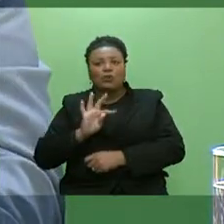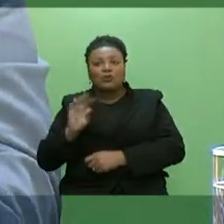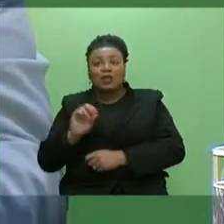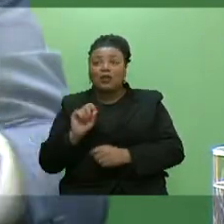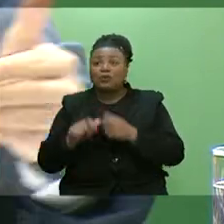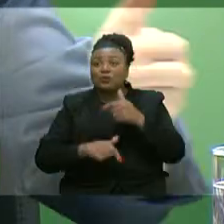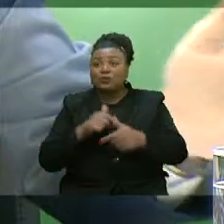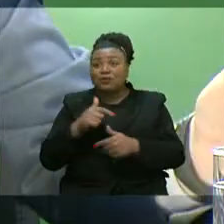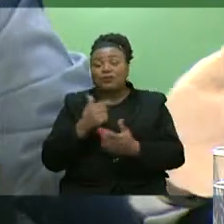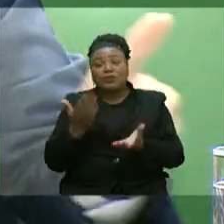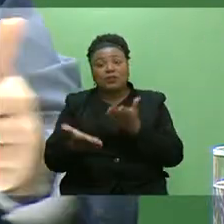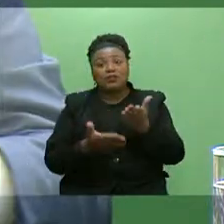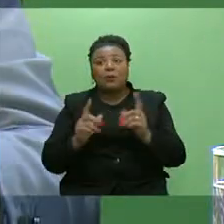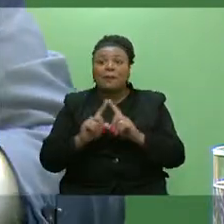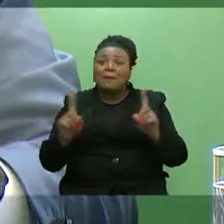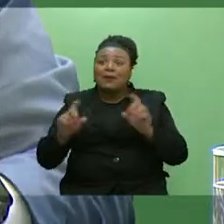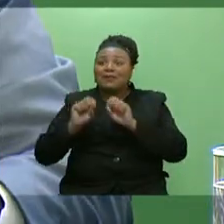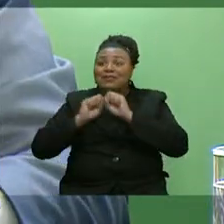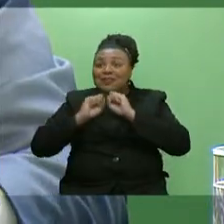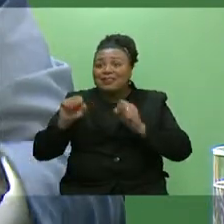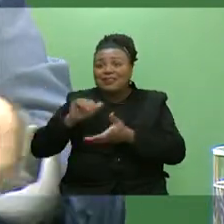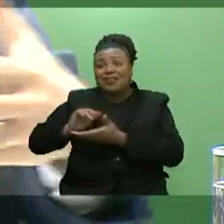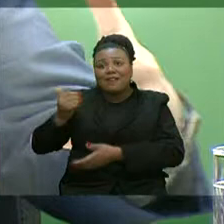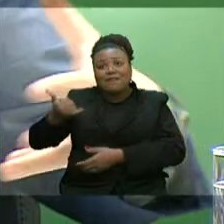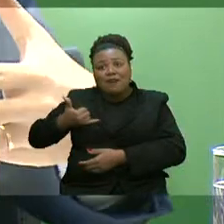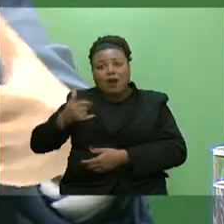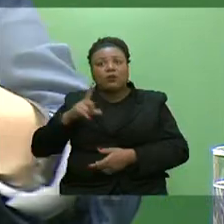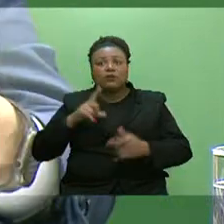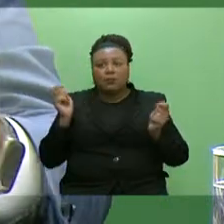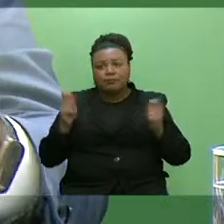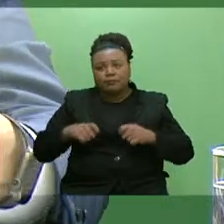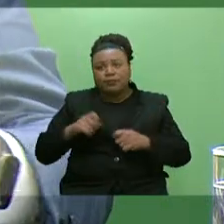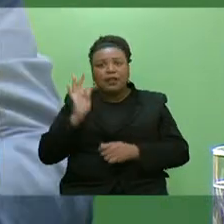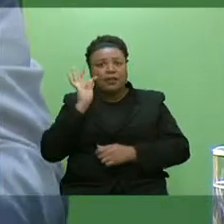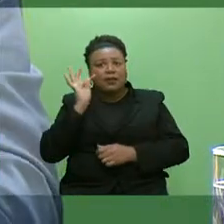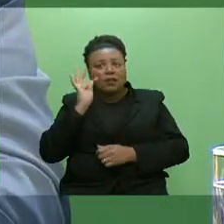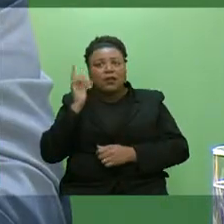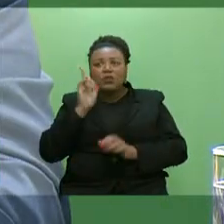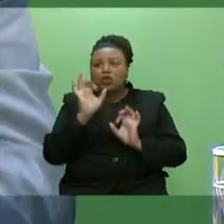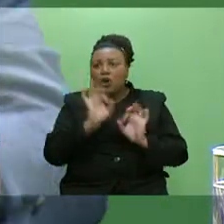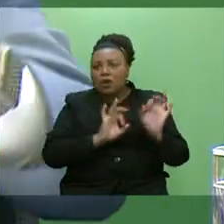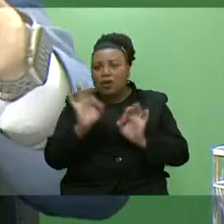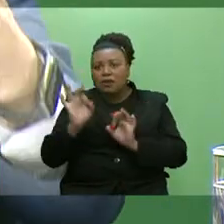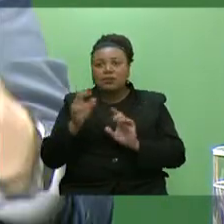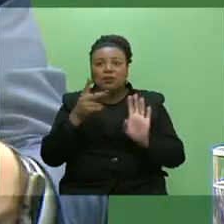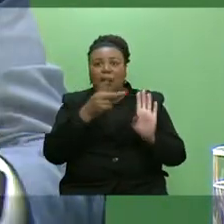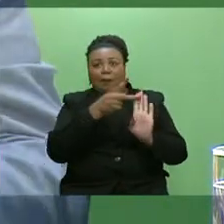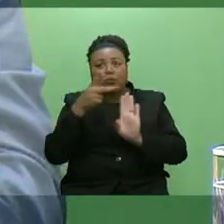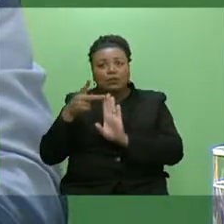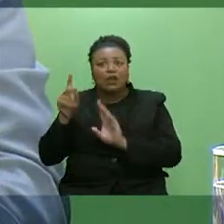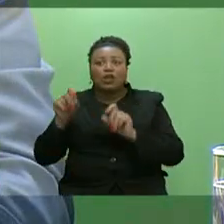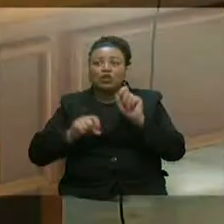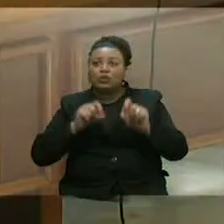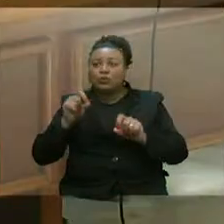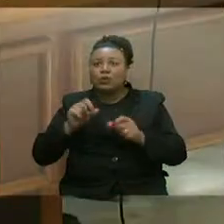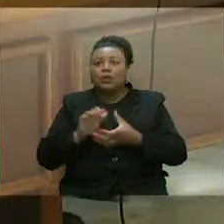prestado. Mas a secretária me dizia que há possibilidades aí técnicas de organizar portarias no sentido